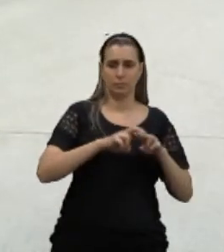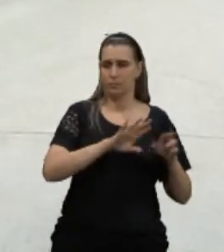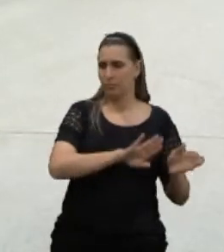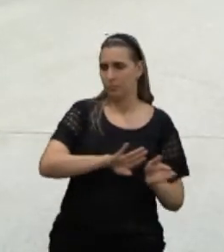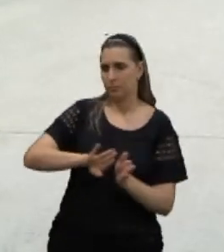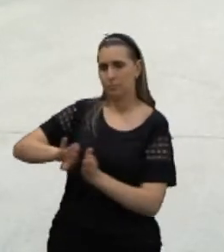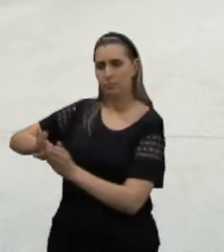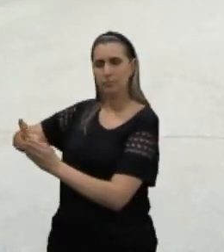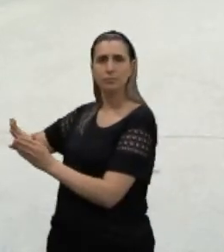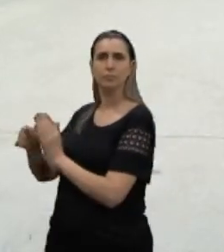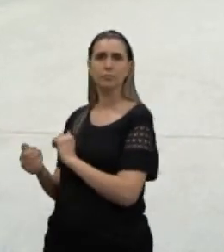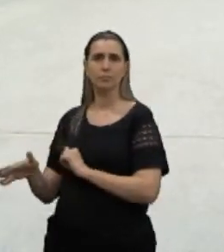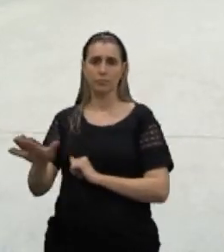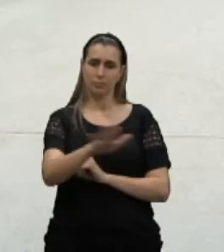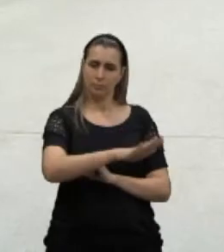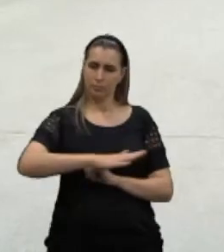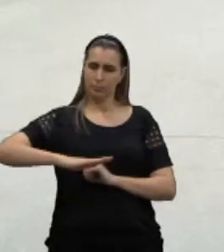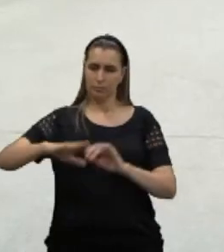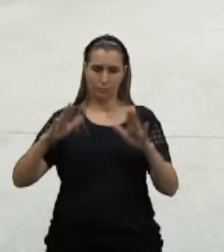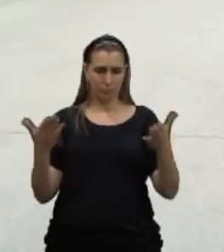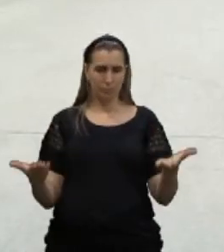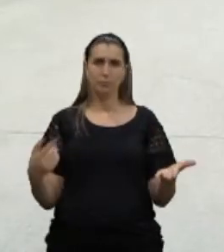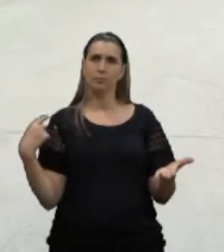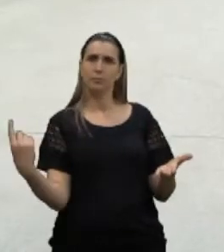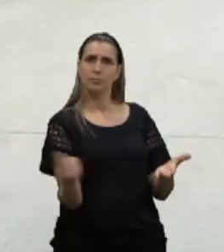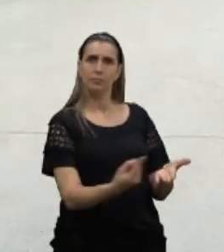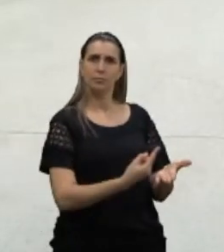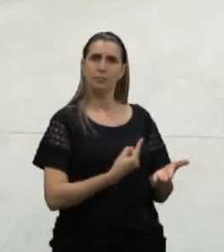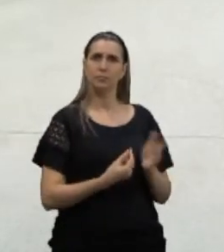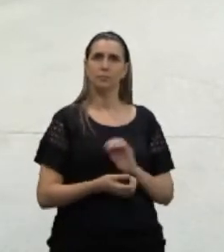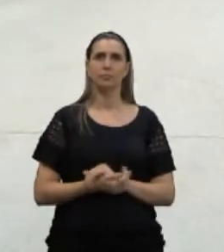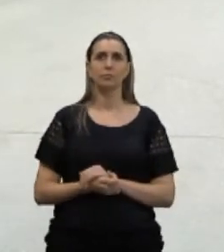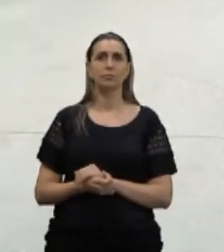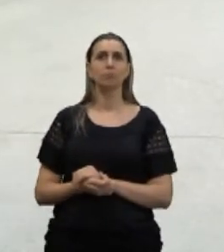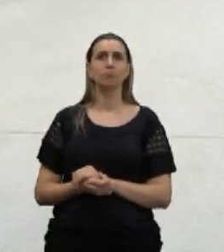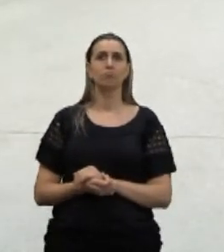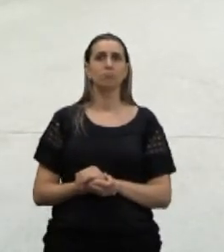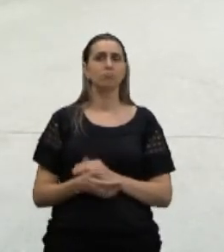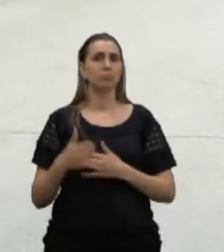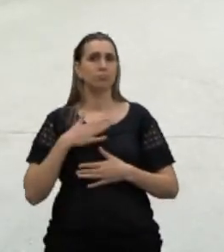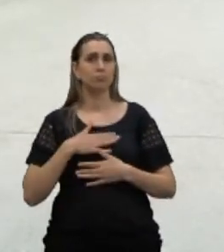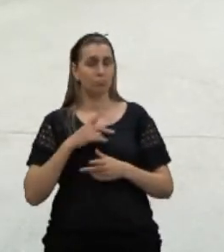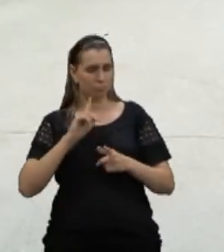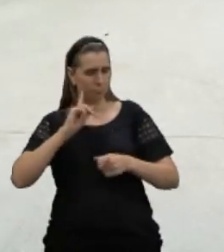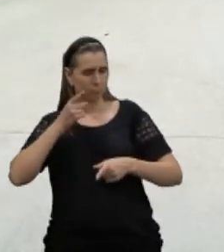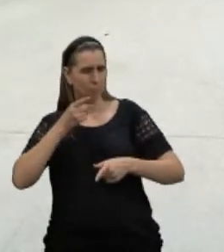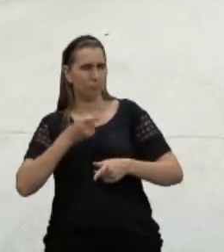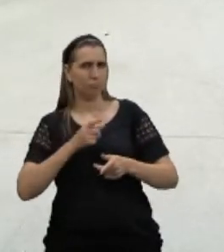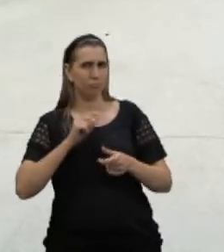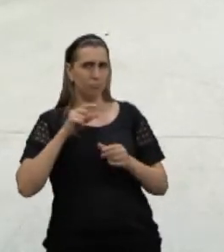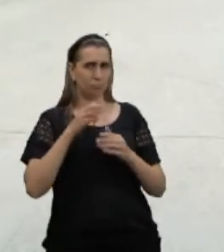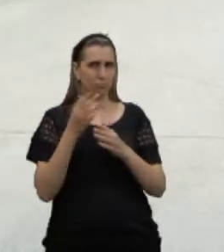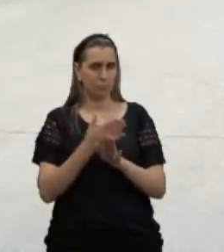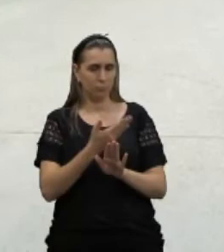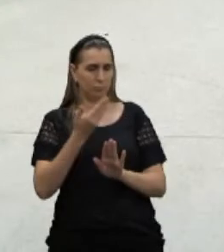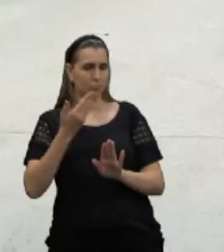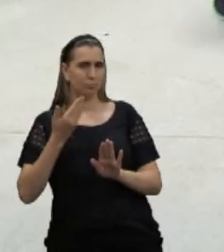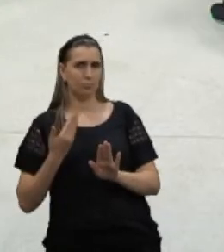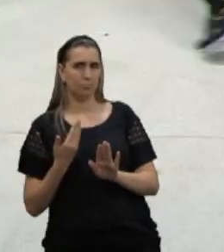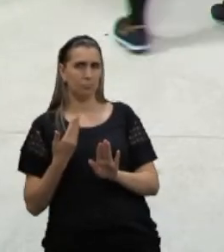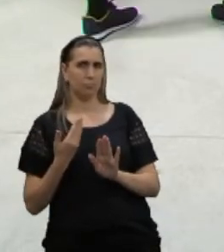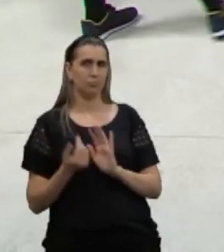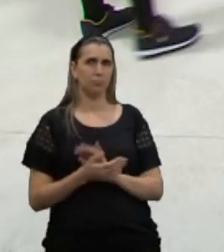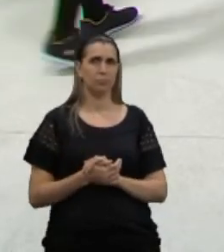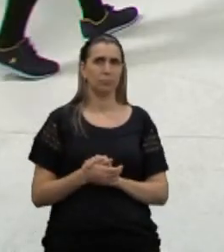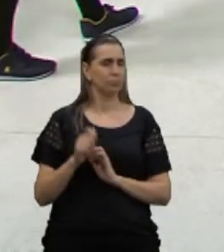só para, né, abrir um espacinho para nós aqui. Então, ao meu comando, eu vou ficar daquele lado de lá. Não